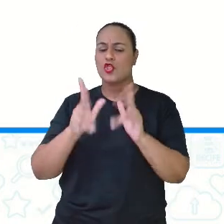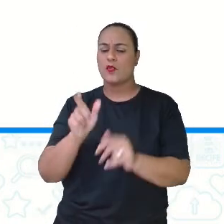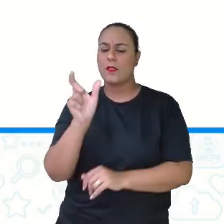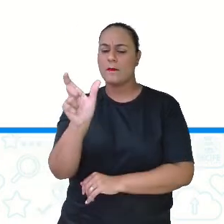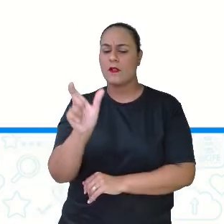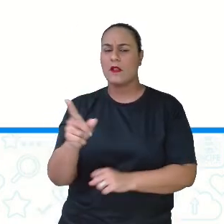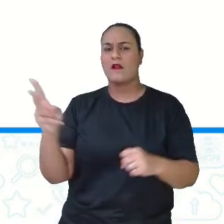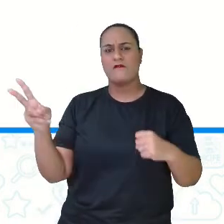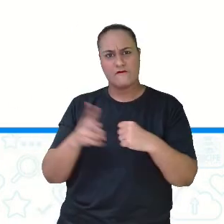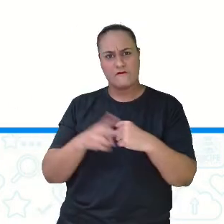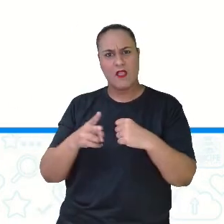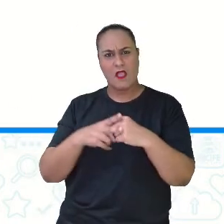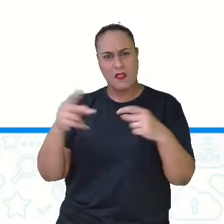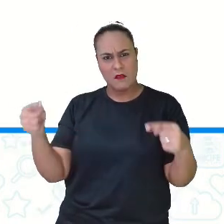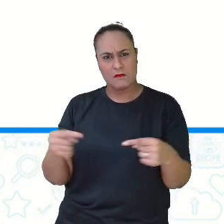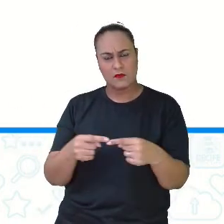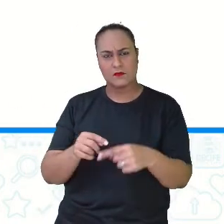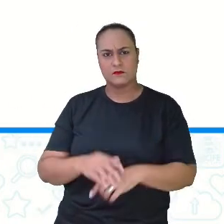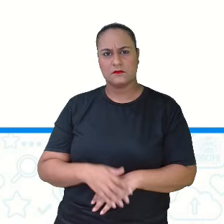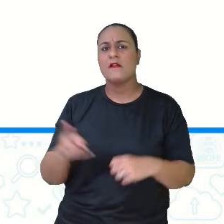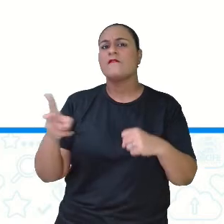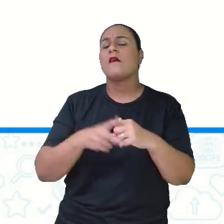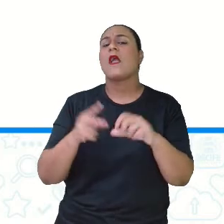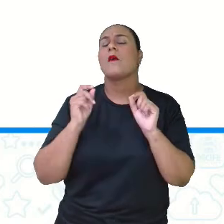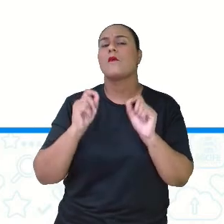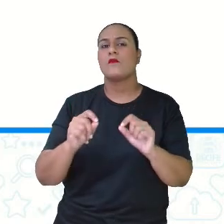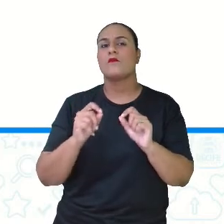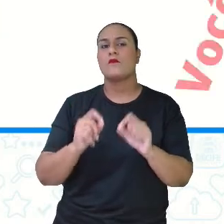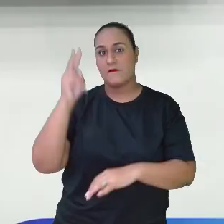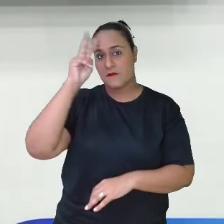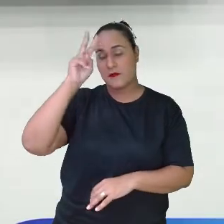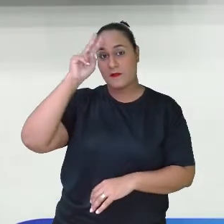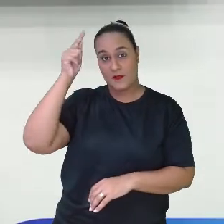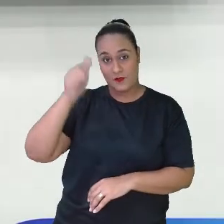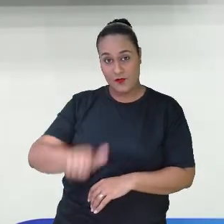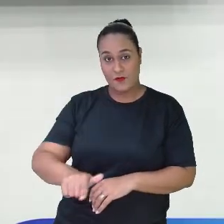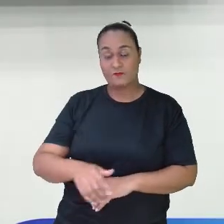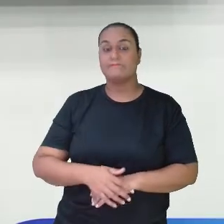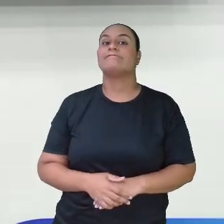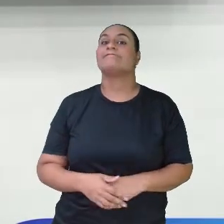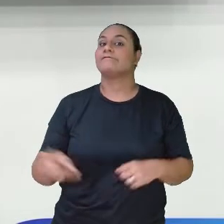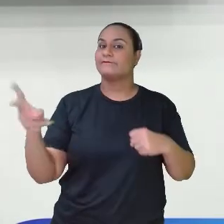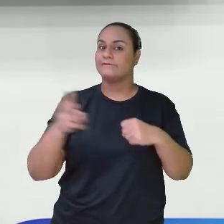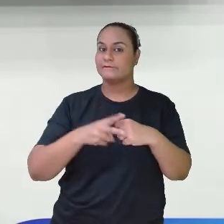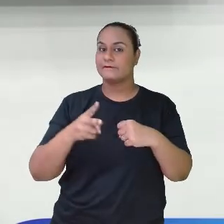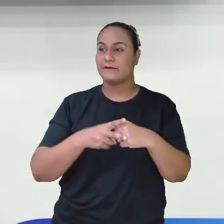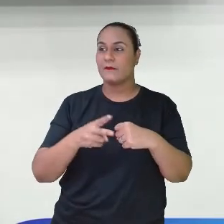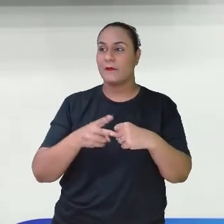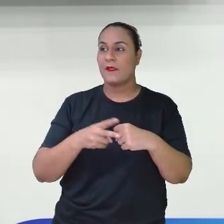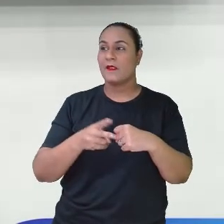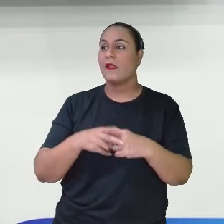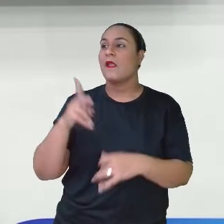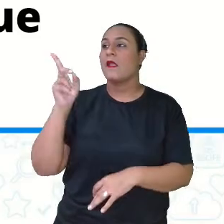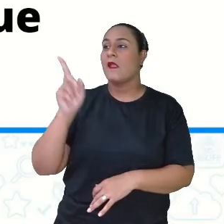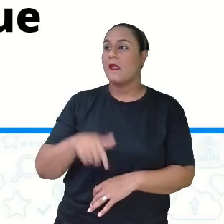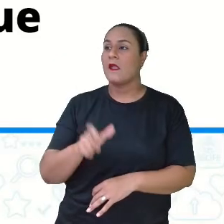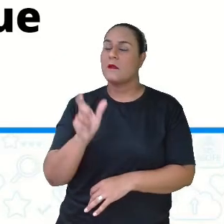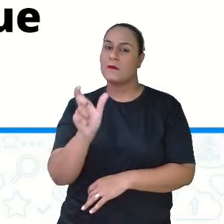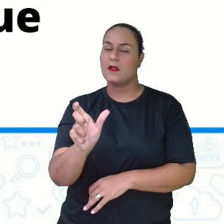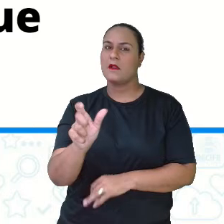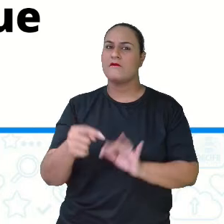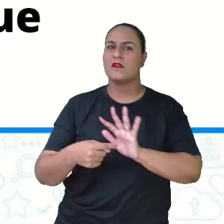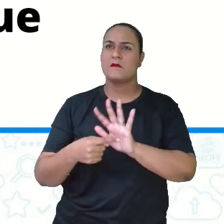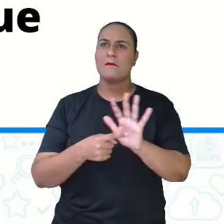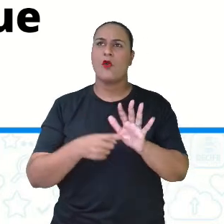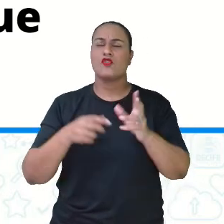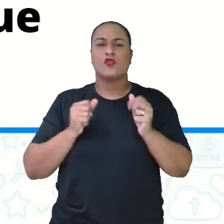verbos. E verbo é o quê? Vamos relembrar o que são verbos? Verbo é a palavra que